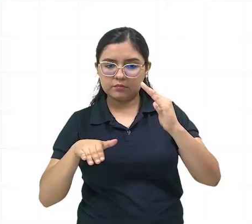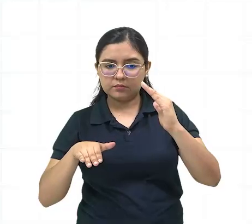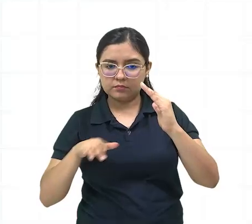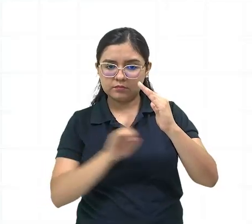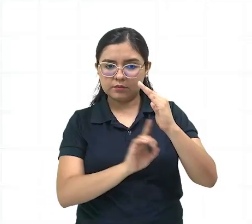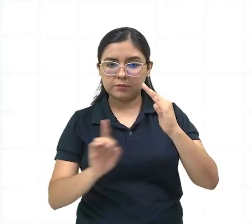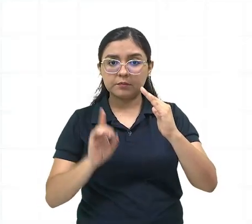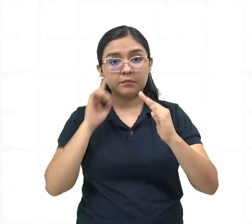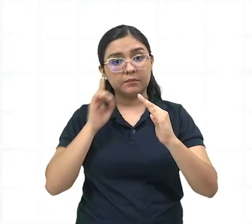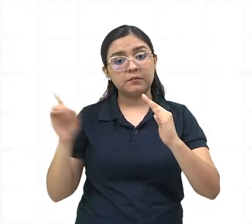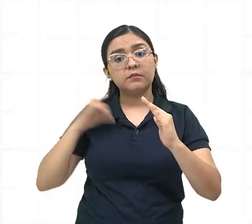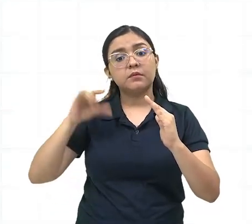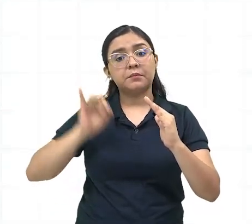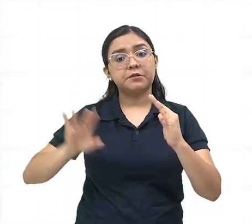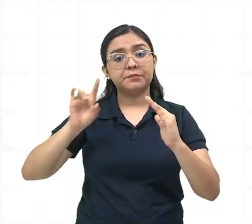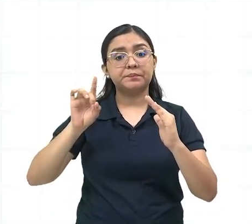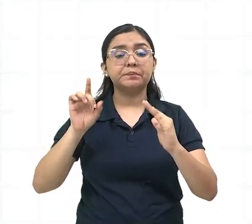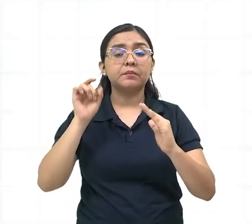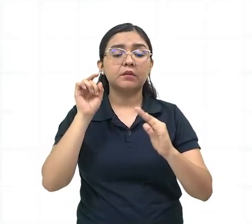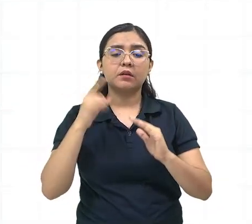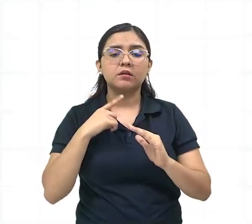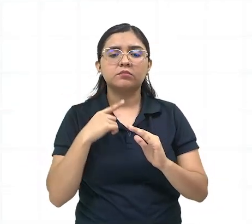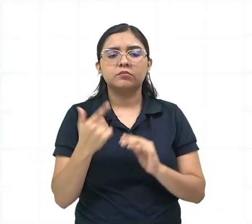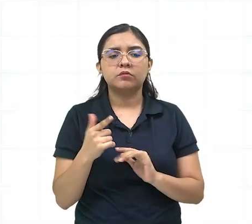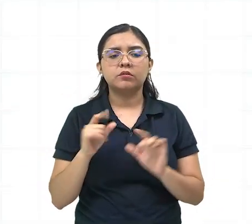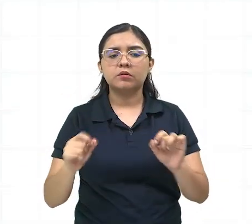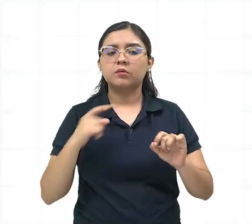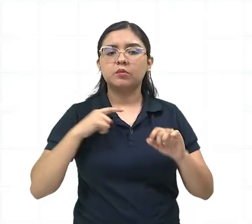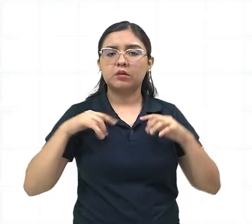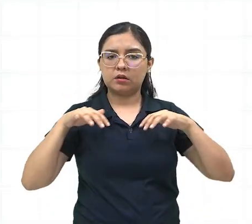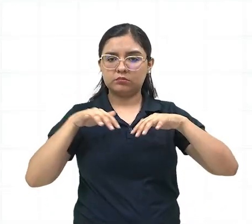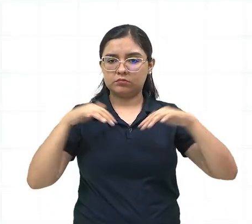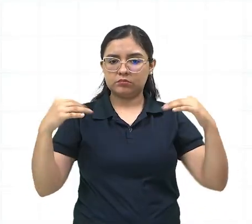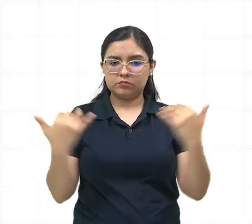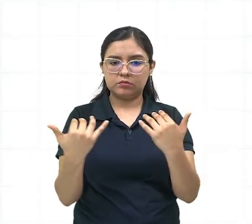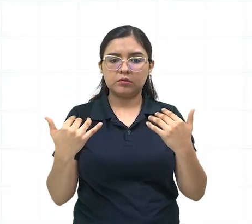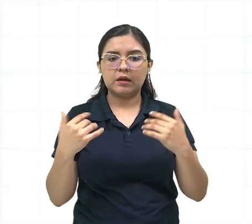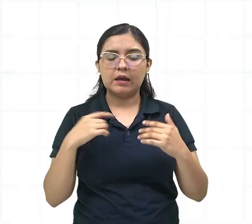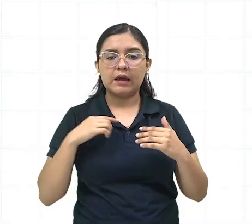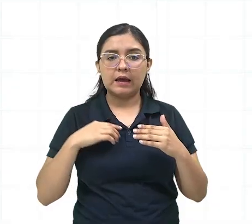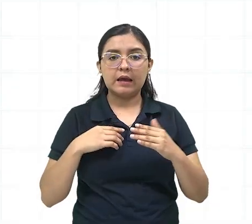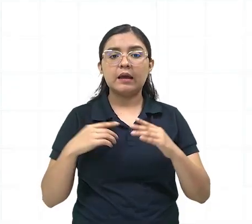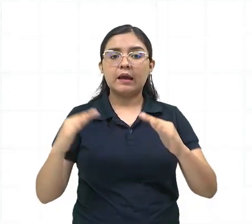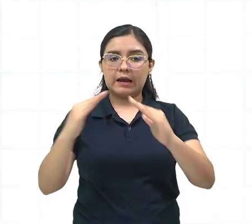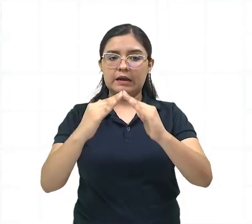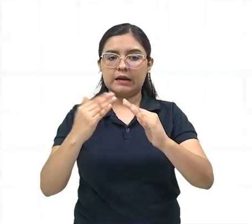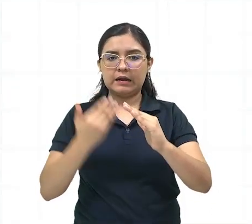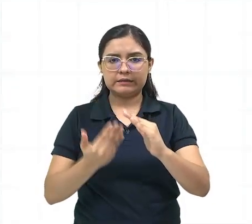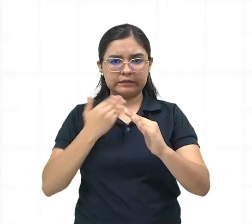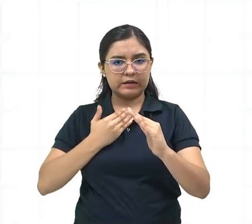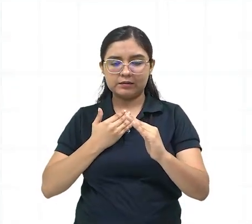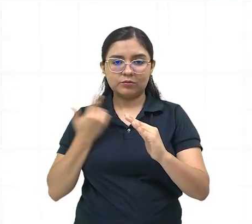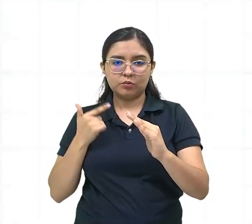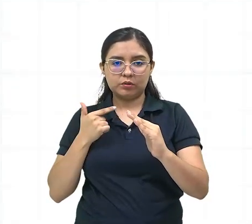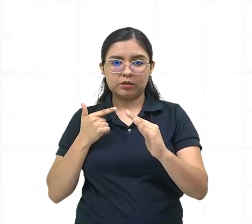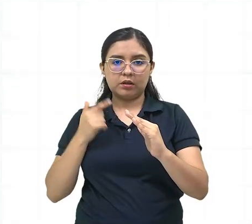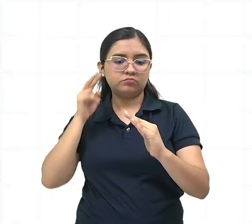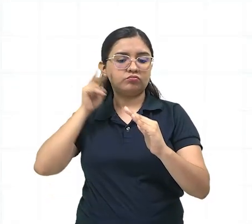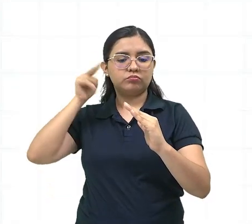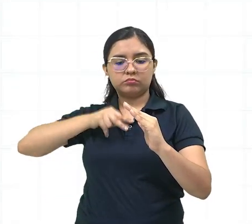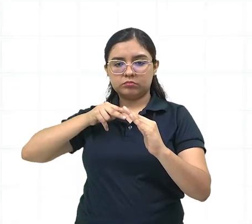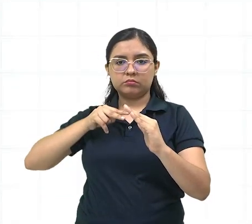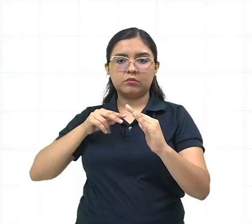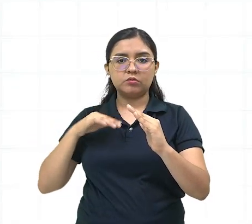com a imagem cortada. Então, já não temos público na parte de trás. Então, a gente já perde ali a sensação de